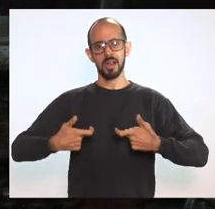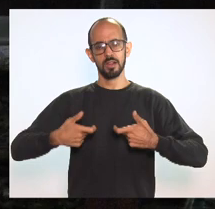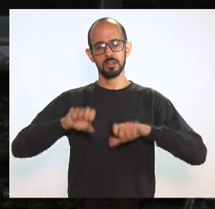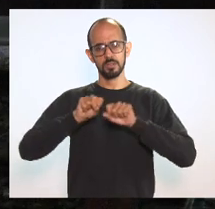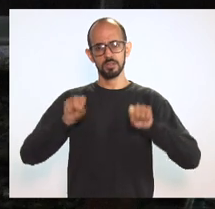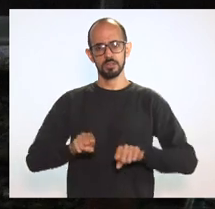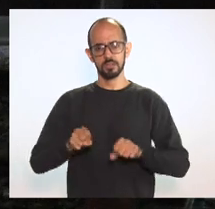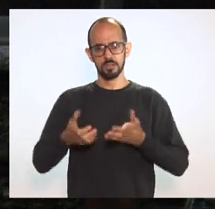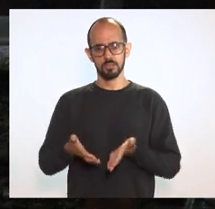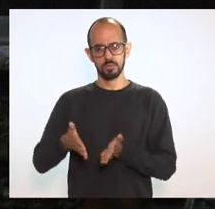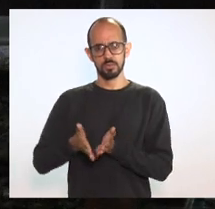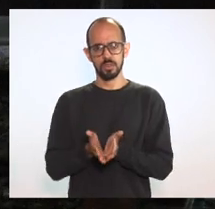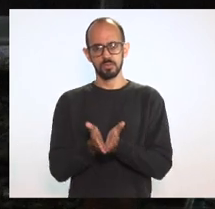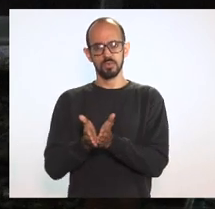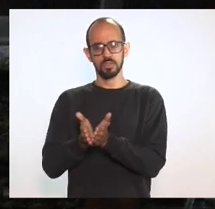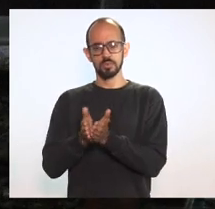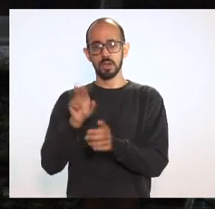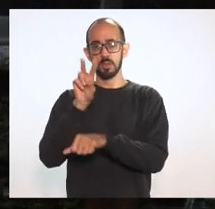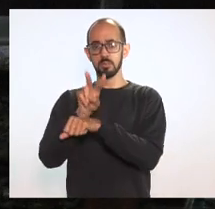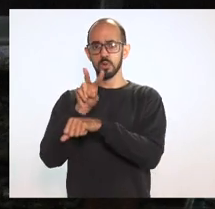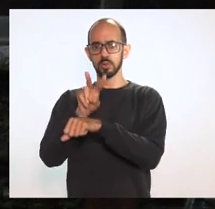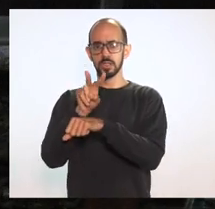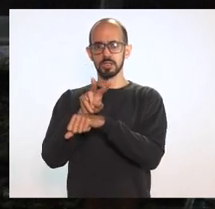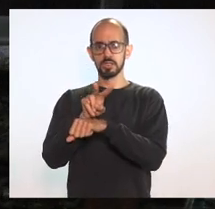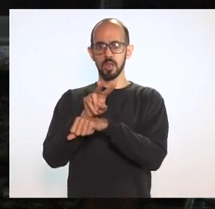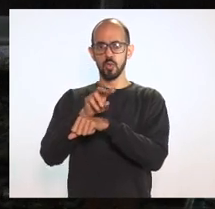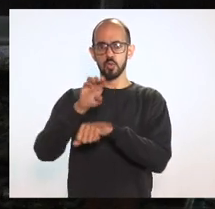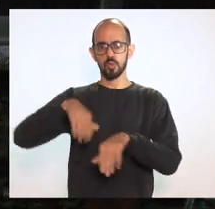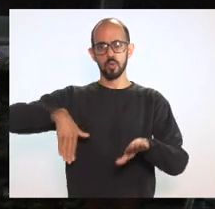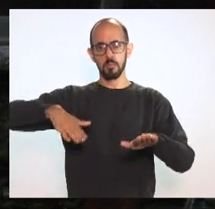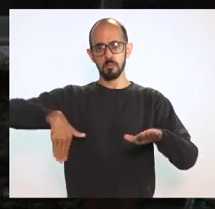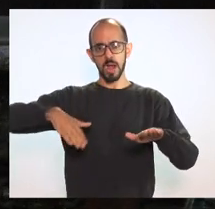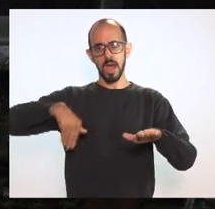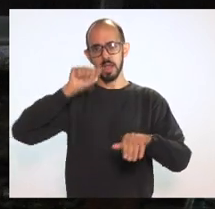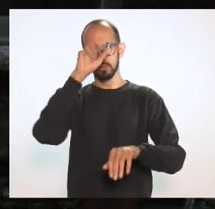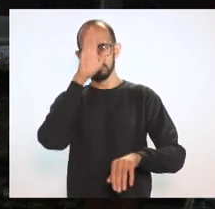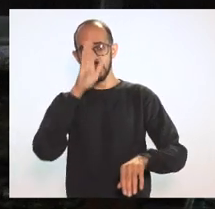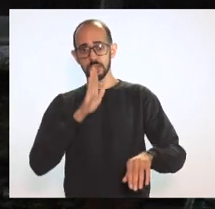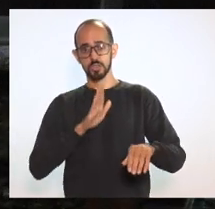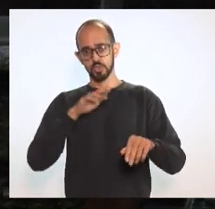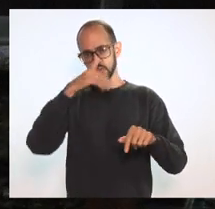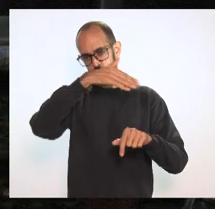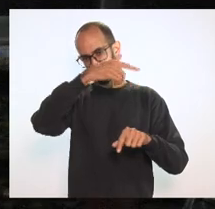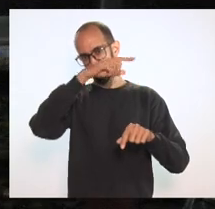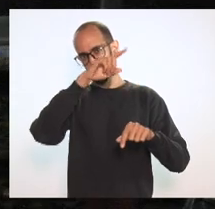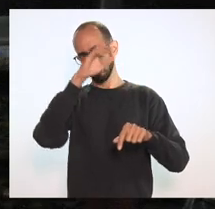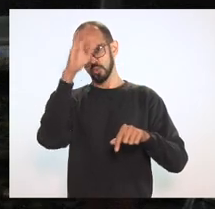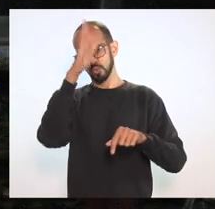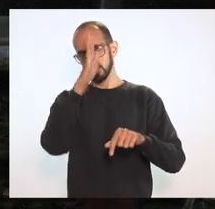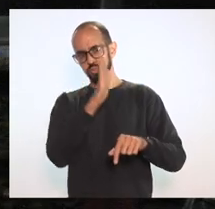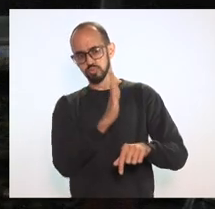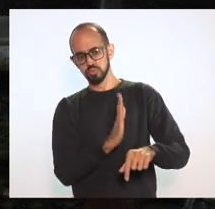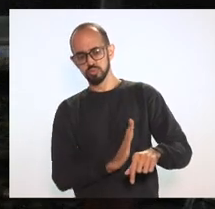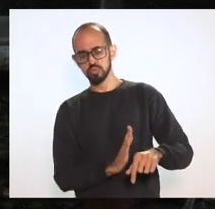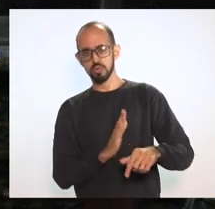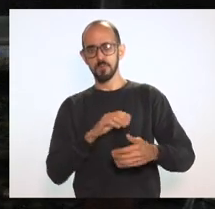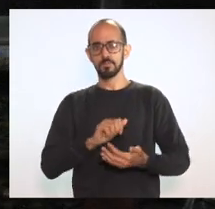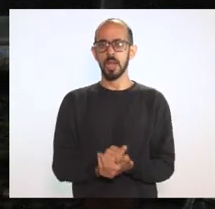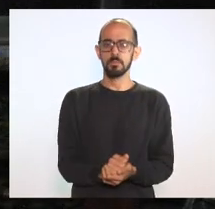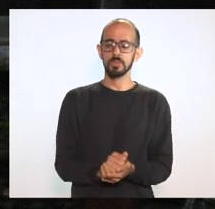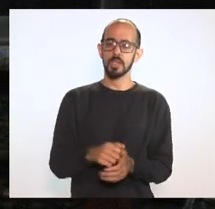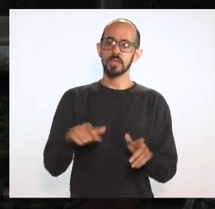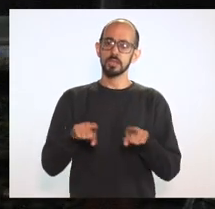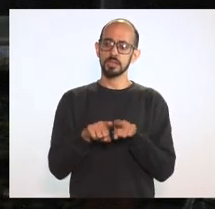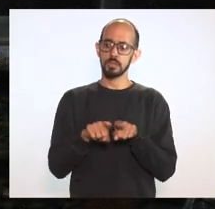para a proteção da costa marítima. A indústria mercante, por sua vez, visa o transporte em